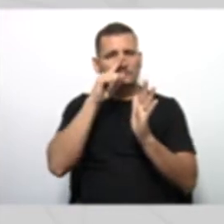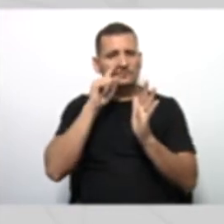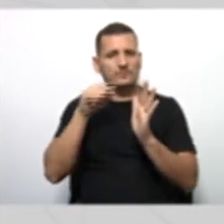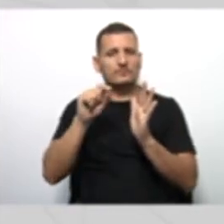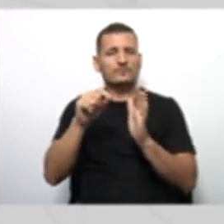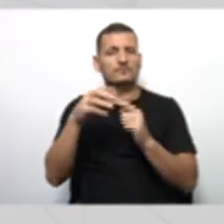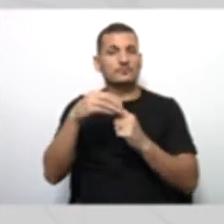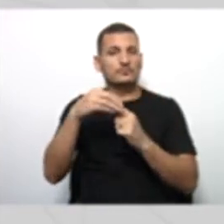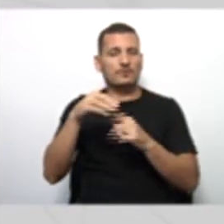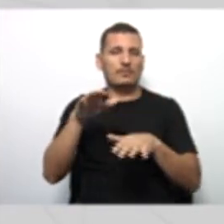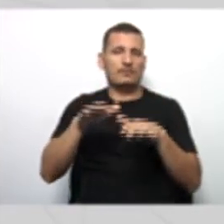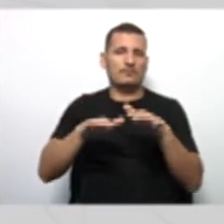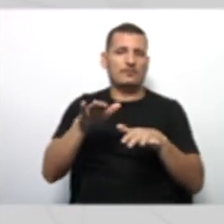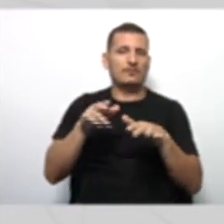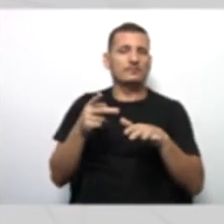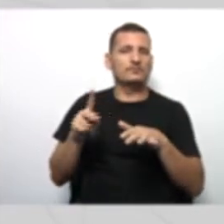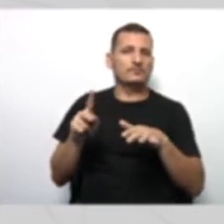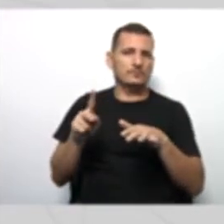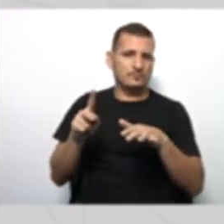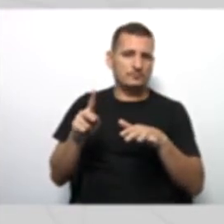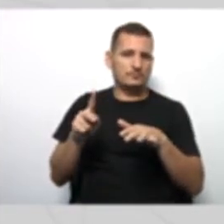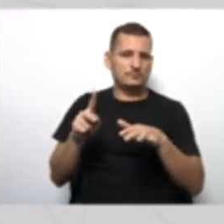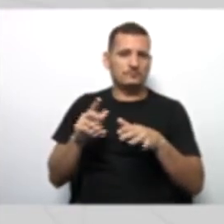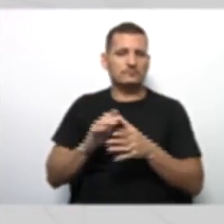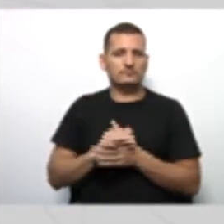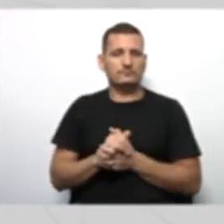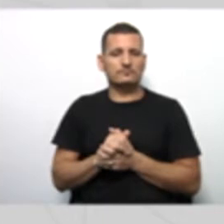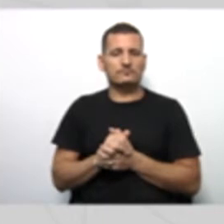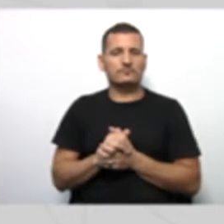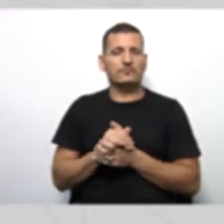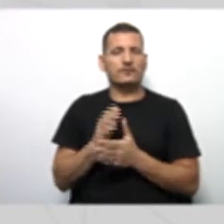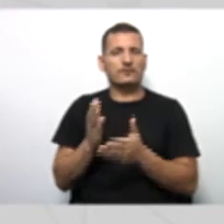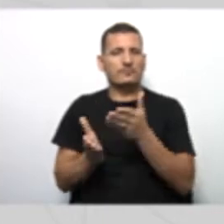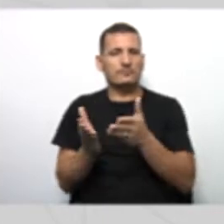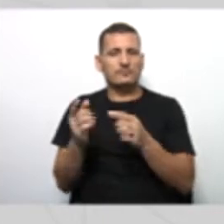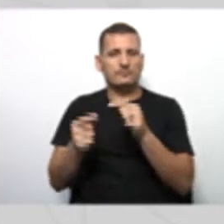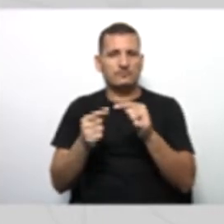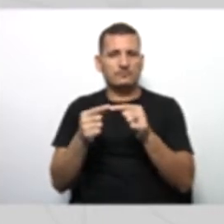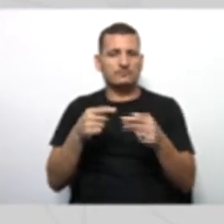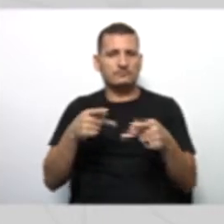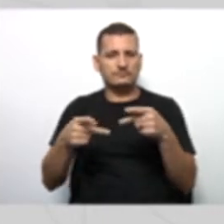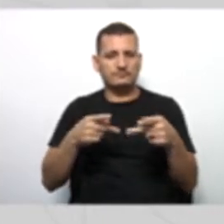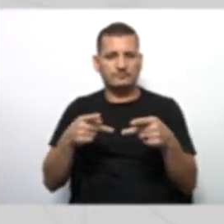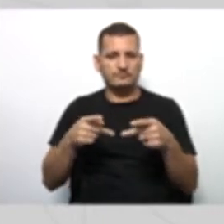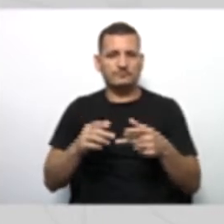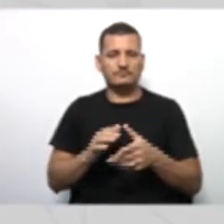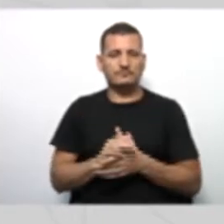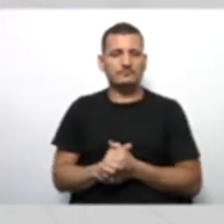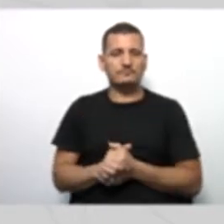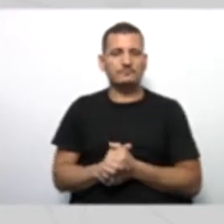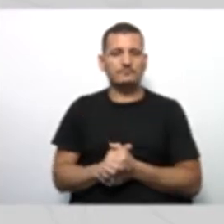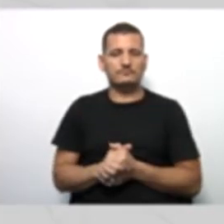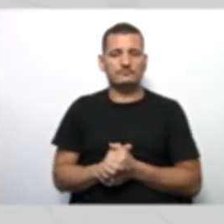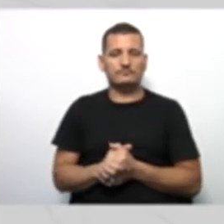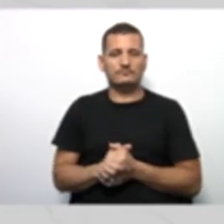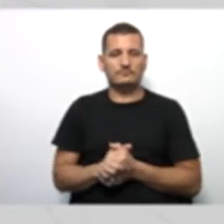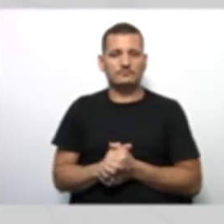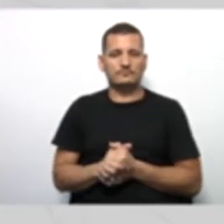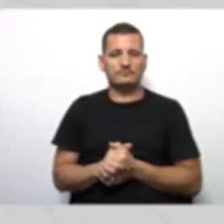riscos. Tá? Vamos conhecer essas ferramentas aqui que a gente tem, a gente já falou algumas coisas. Uma das ferramentas que pode ser utilizada é a matriz